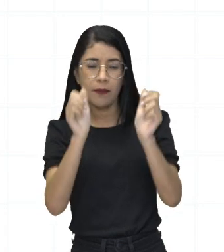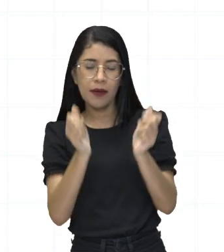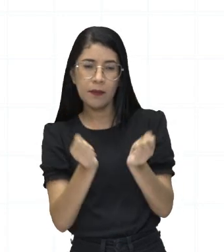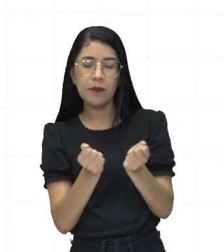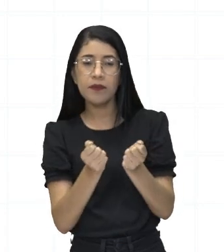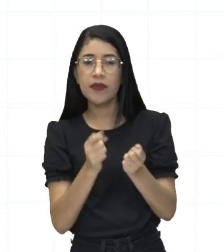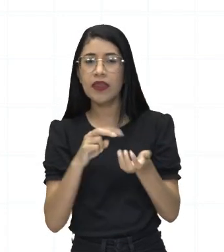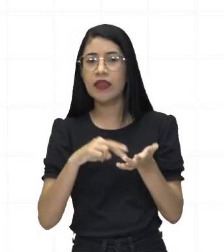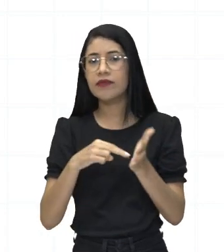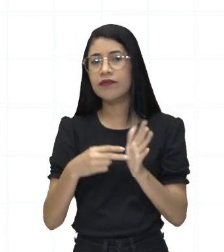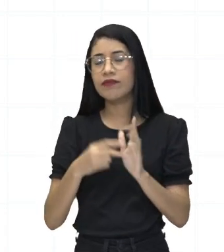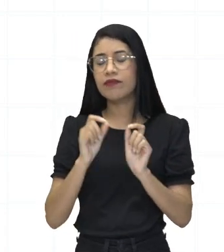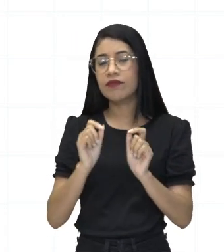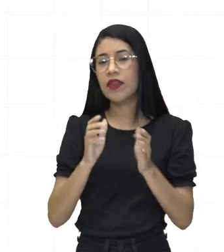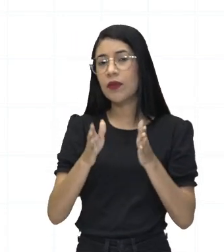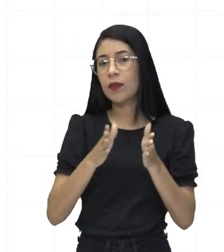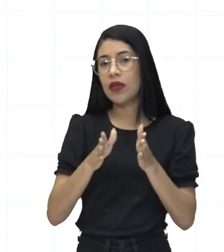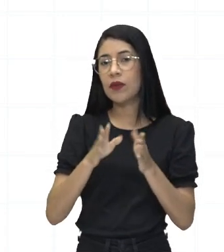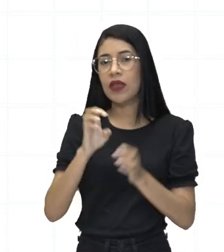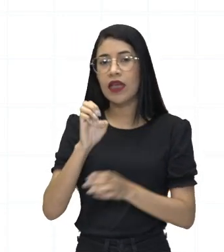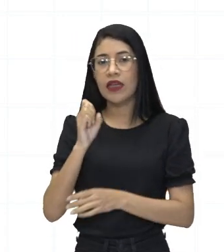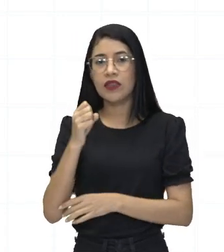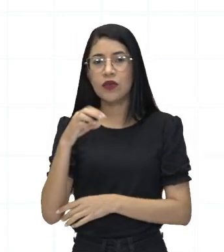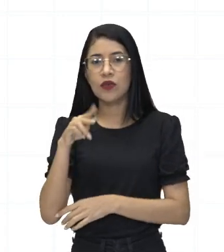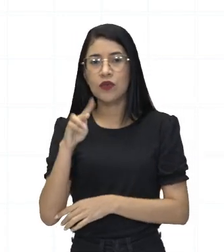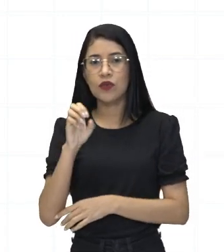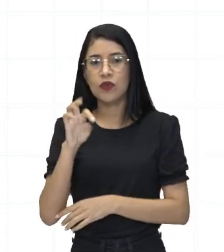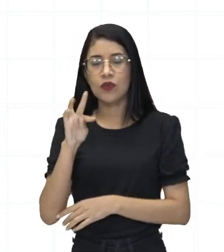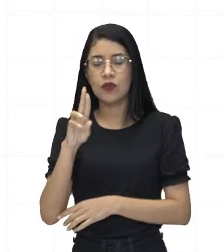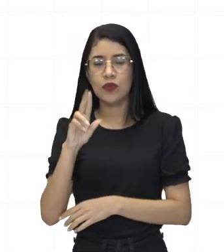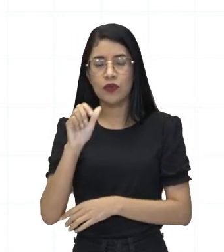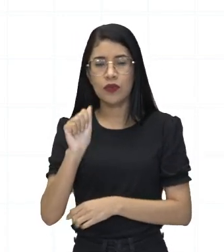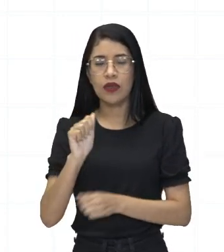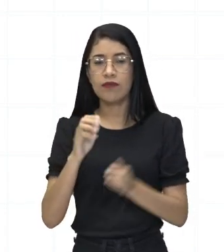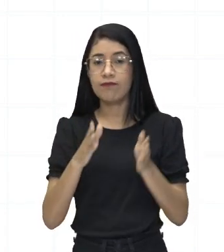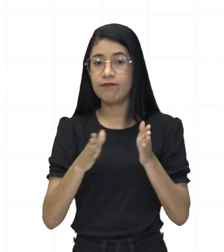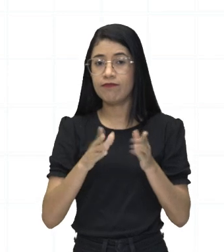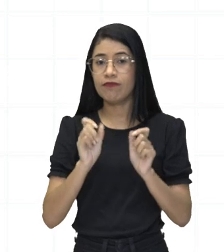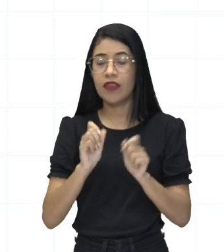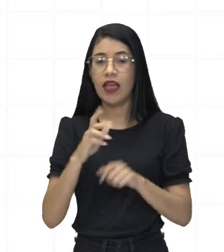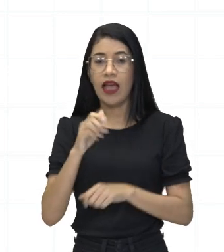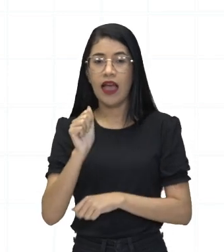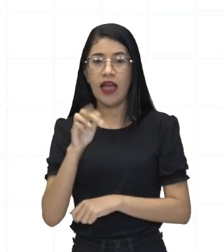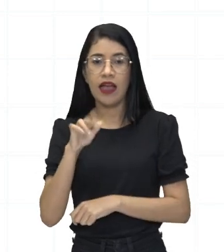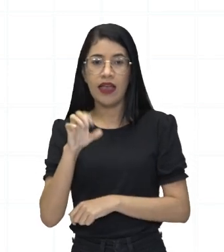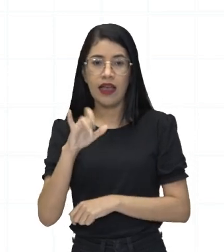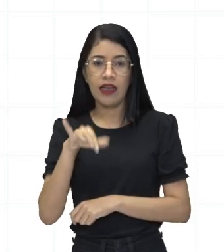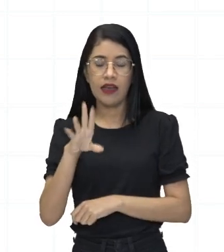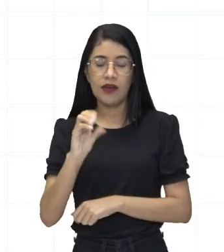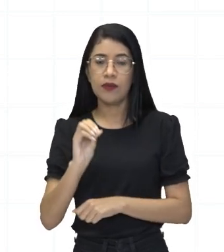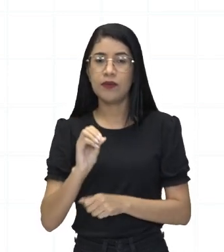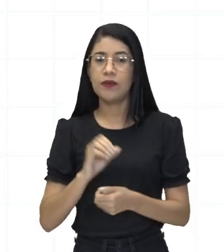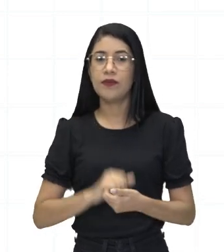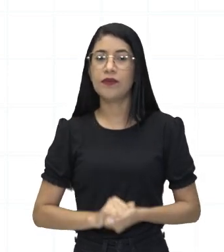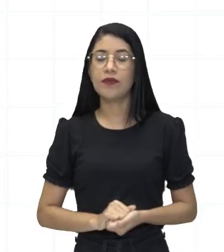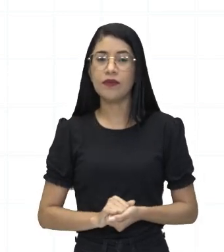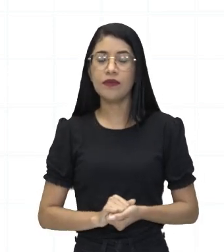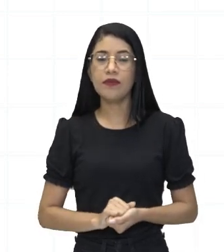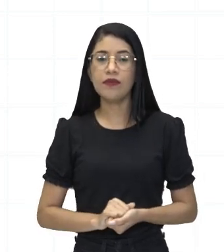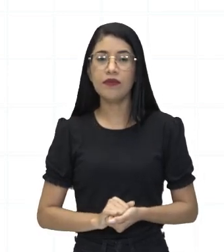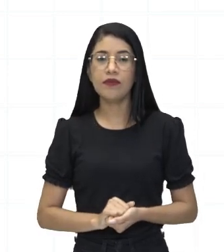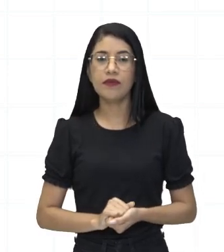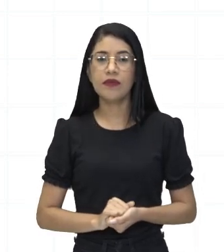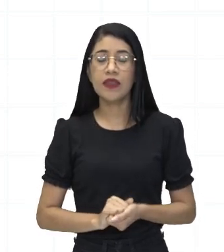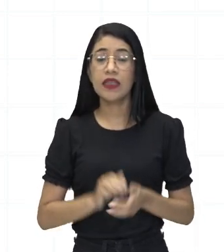nós temos sobre essa escultura, que é denominado de período arcaico, certo?